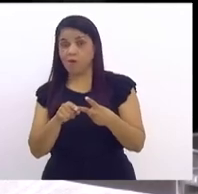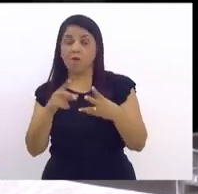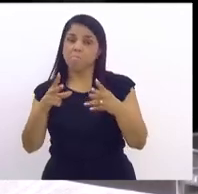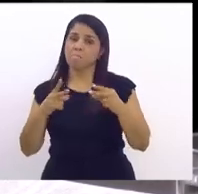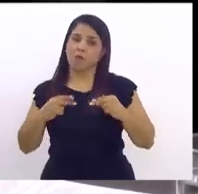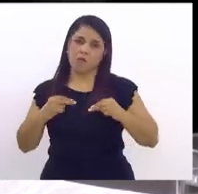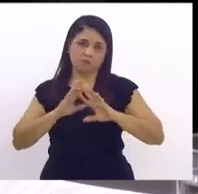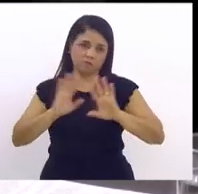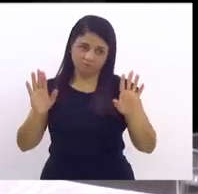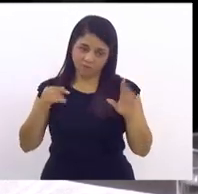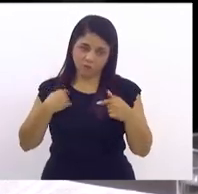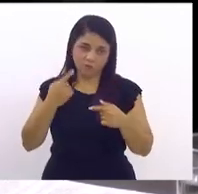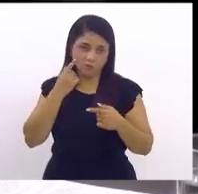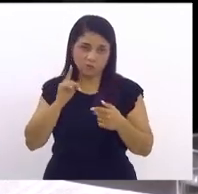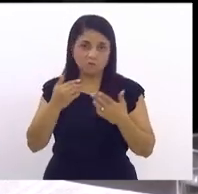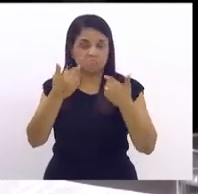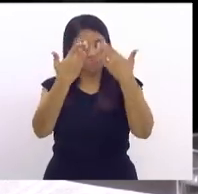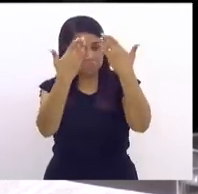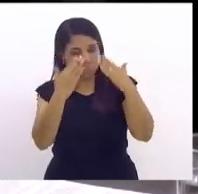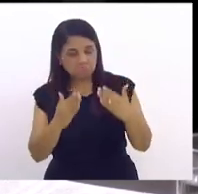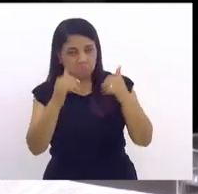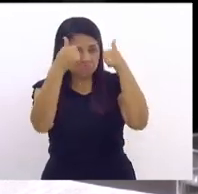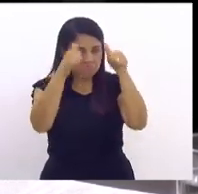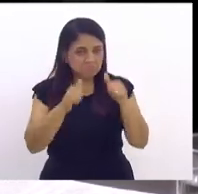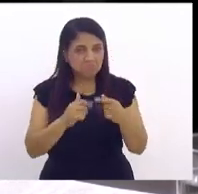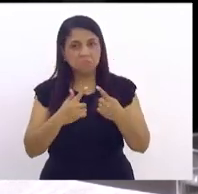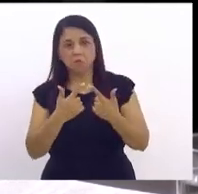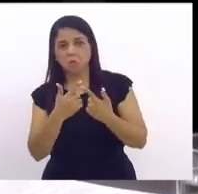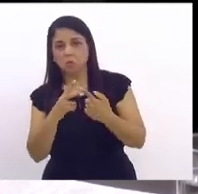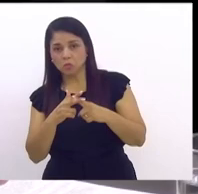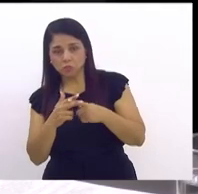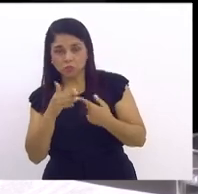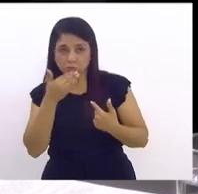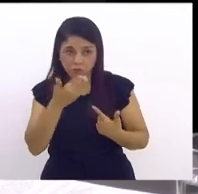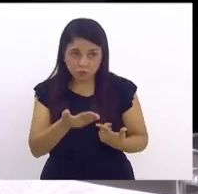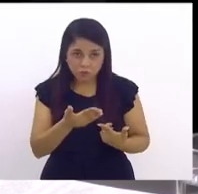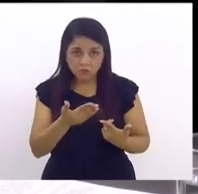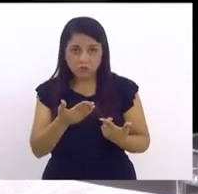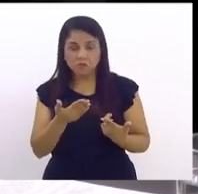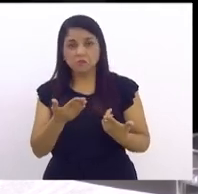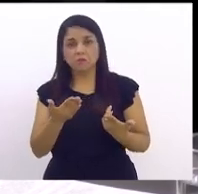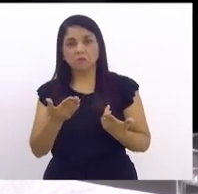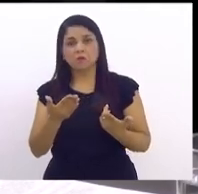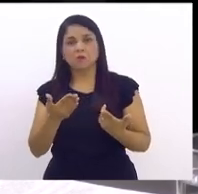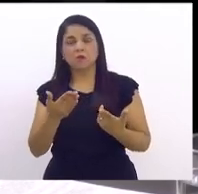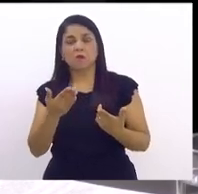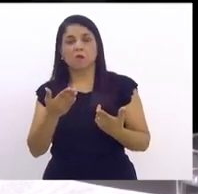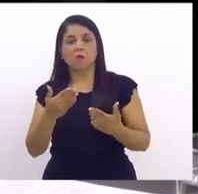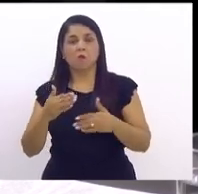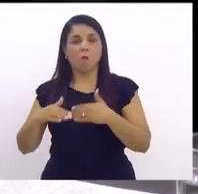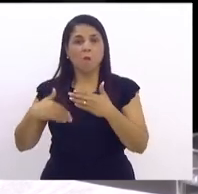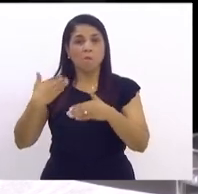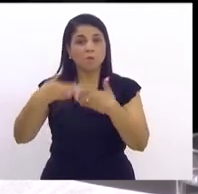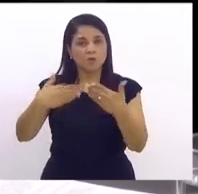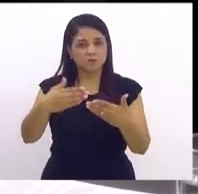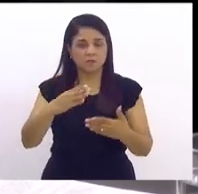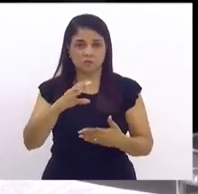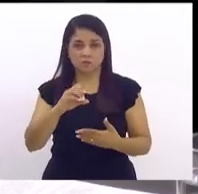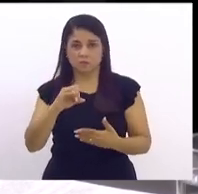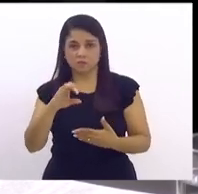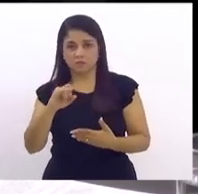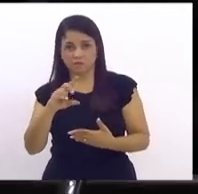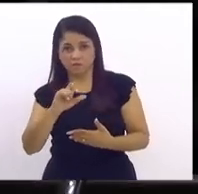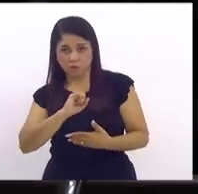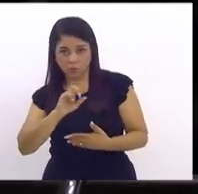Aí eu não sei se Vossa Excelência queria pedir vista para corrigir. Enfim... Faz menção ao Código de Processo Civil? Só me, só me,